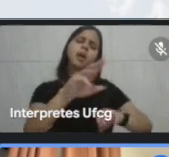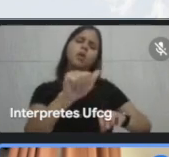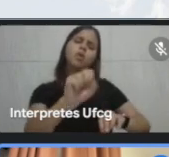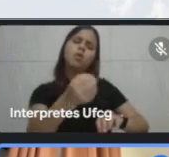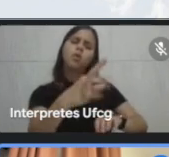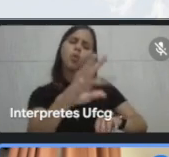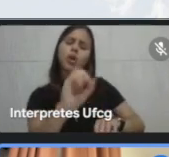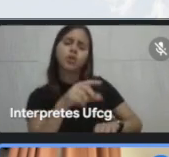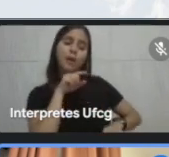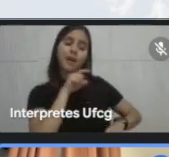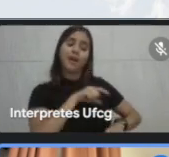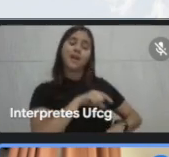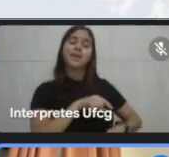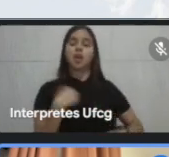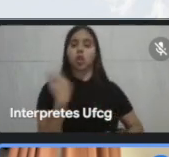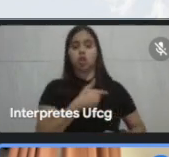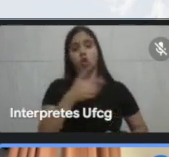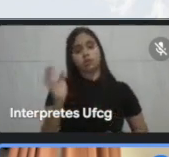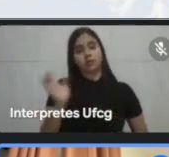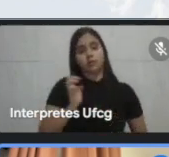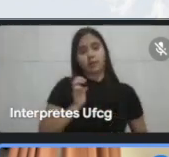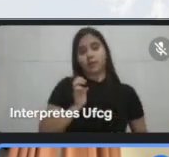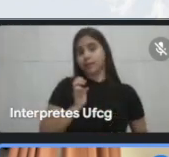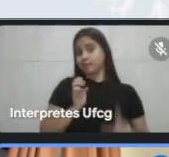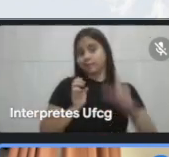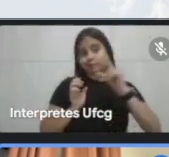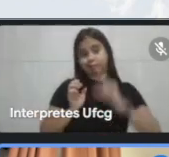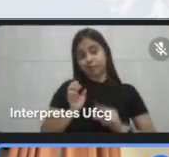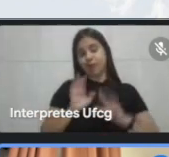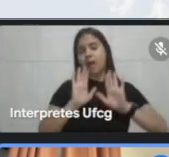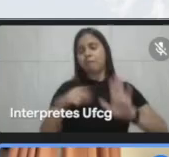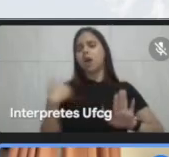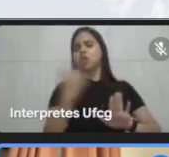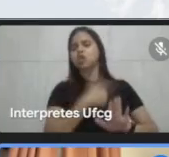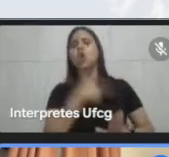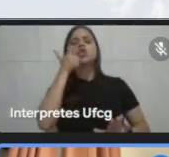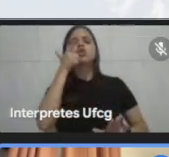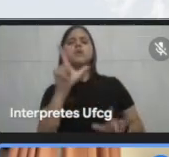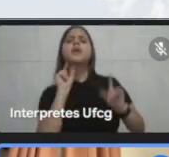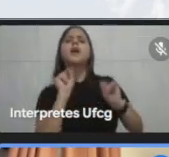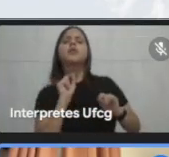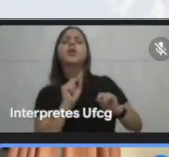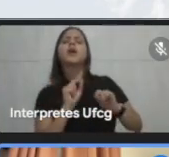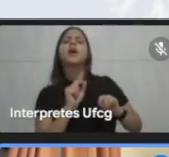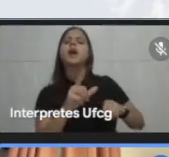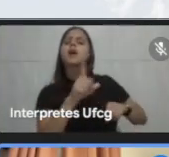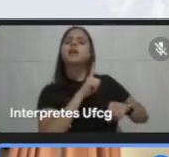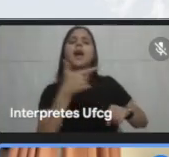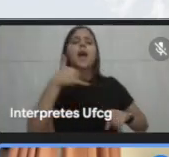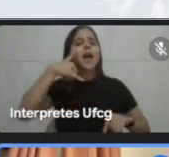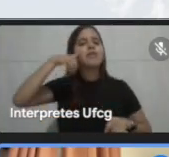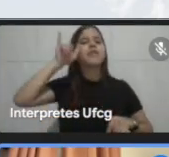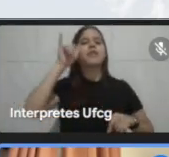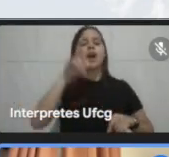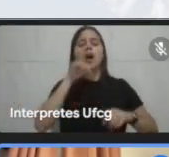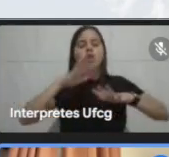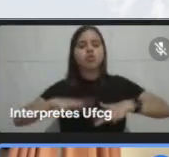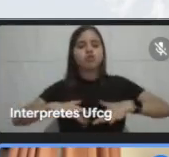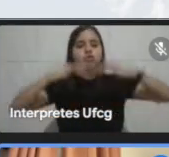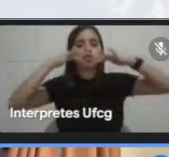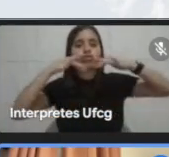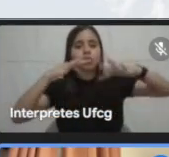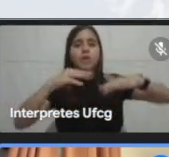consegue entender melhor aquele risco, consegue lidar melhor, consegue construir um batente na frente da sua casa que faça que a água não entre. E às vezes em